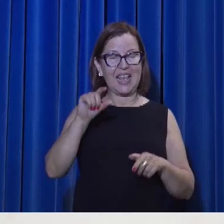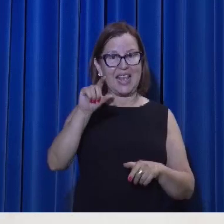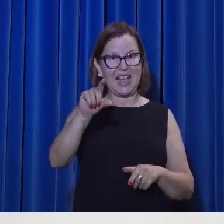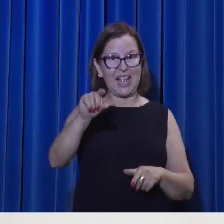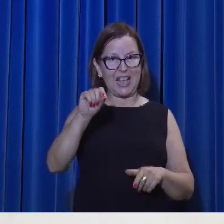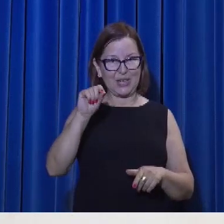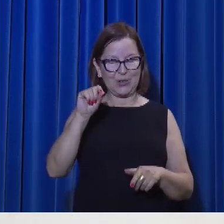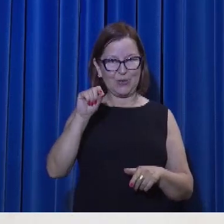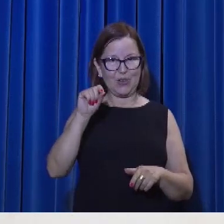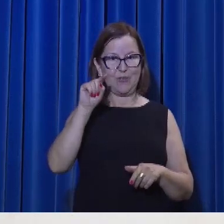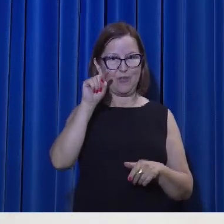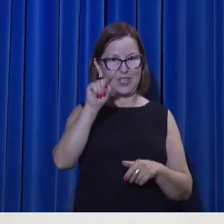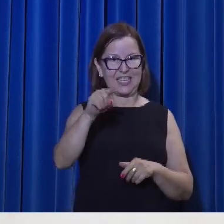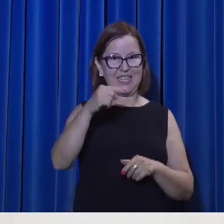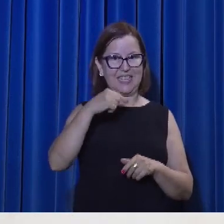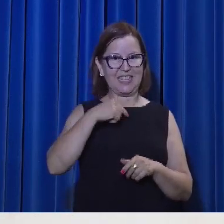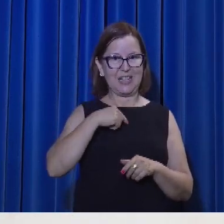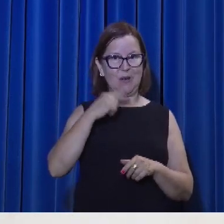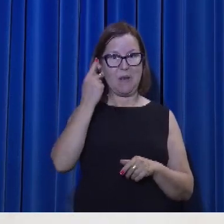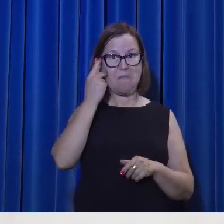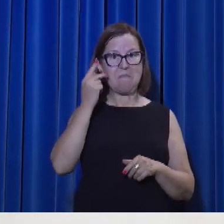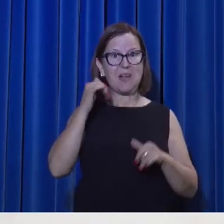eu?